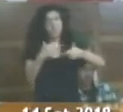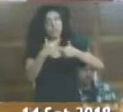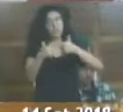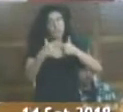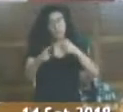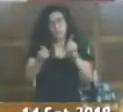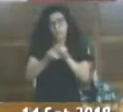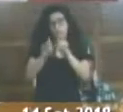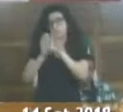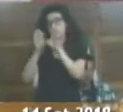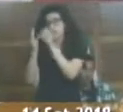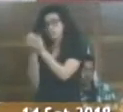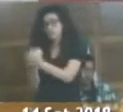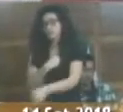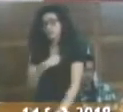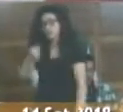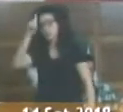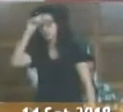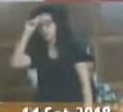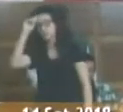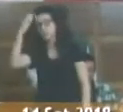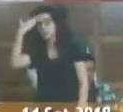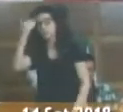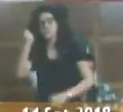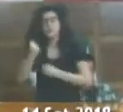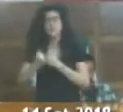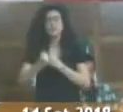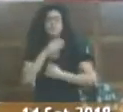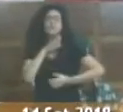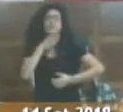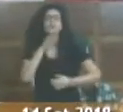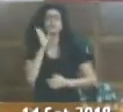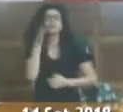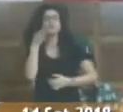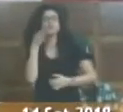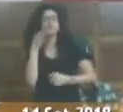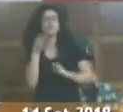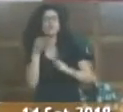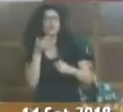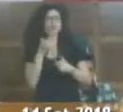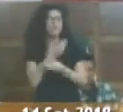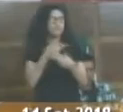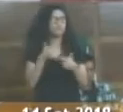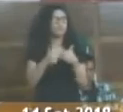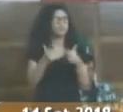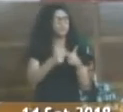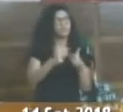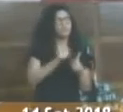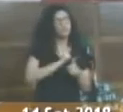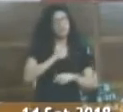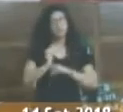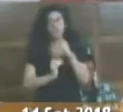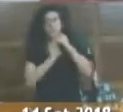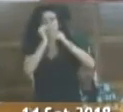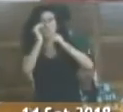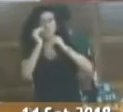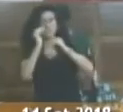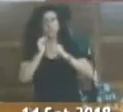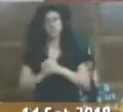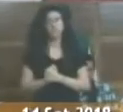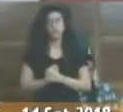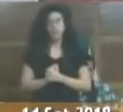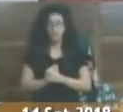elas vivem ali no dia a dia, então elas sabem qual que são as saídas para a gente poder ter um desenvolvimento sustentável dentro